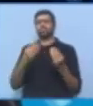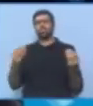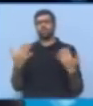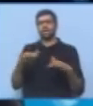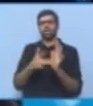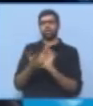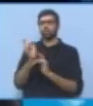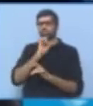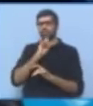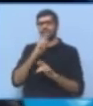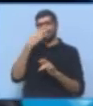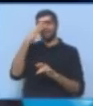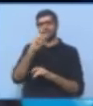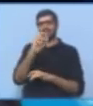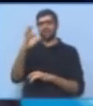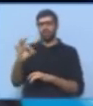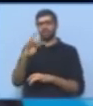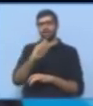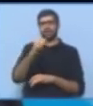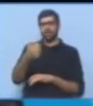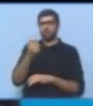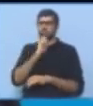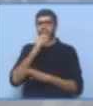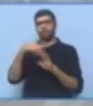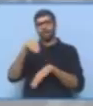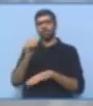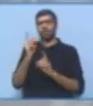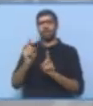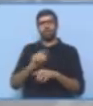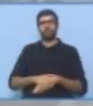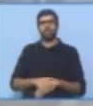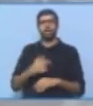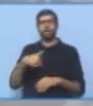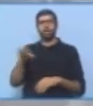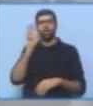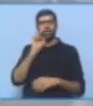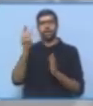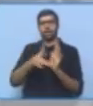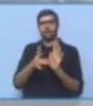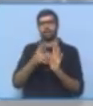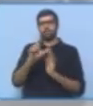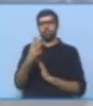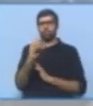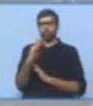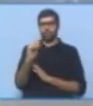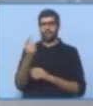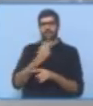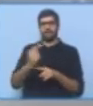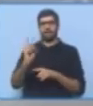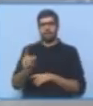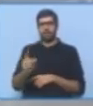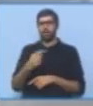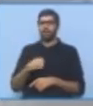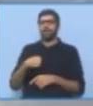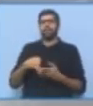Jesus tivesse 34, 35 talvez anos. Talvez já um pouco mais, exato. Então vamos aí escutar o Evangelho que é de Lucas, desta vez, e que